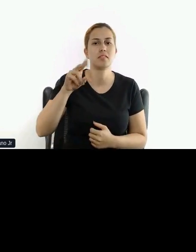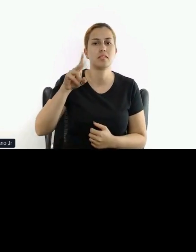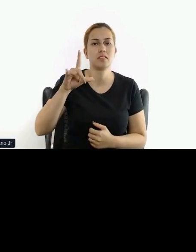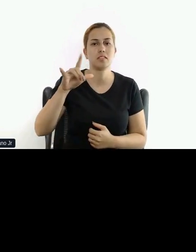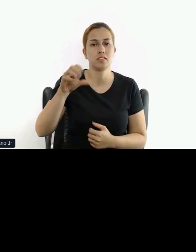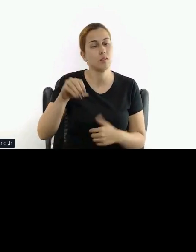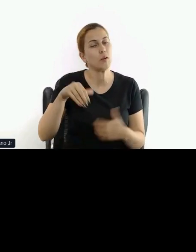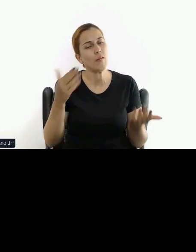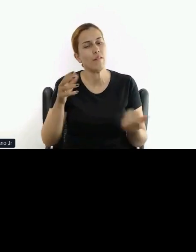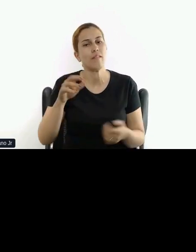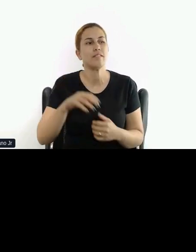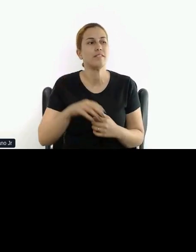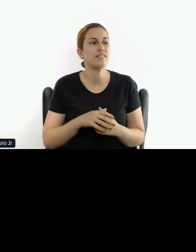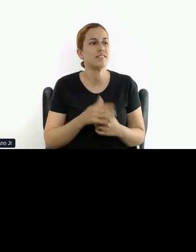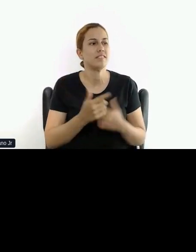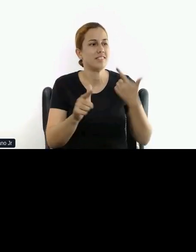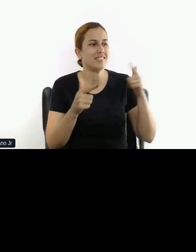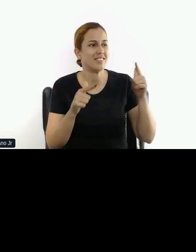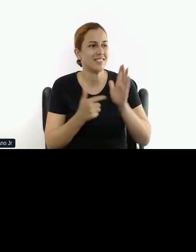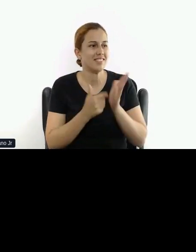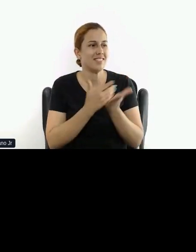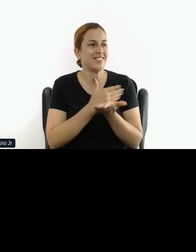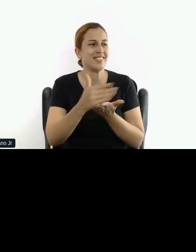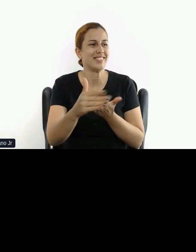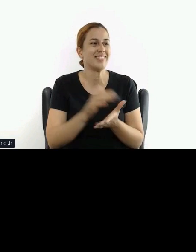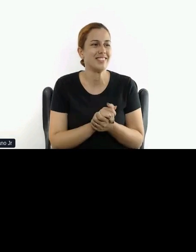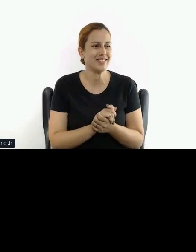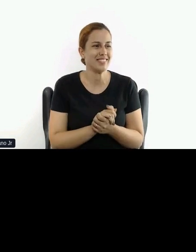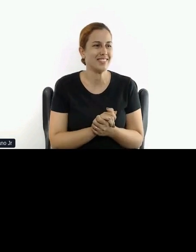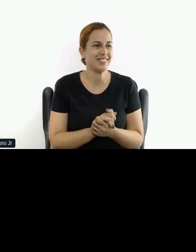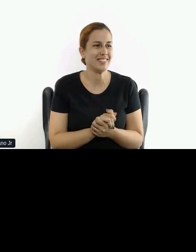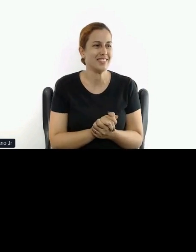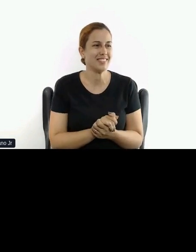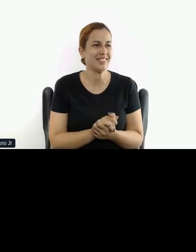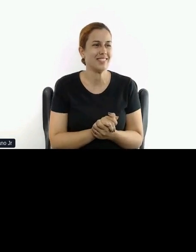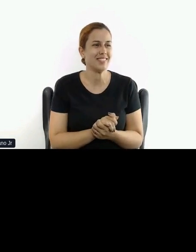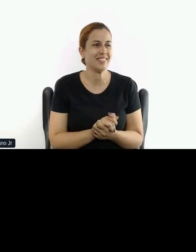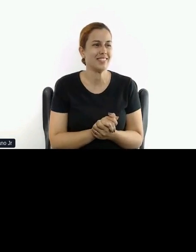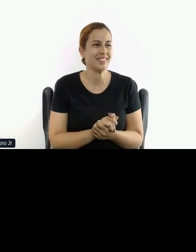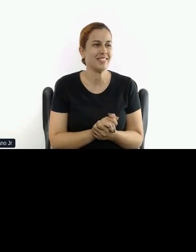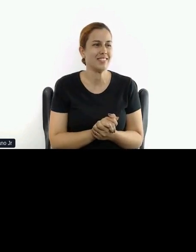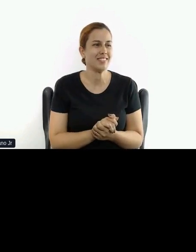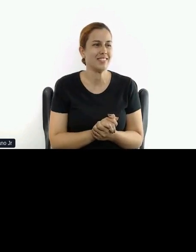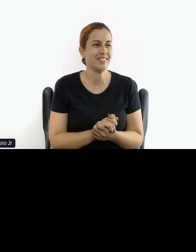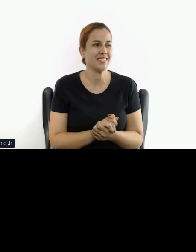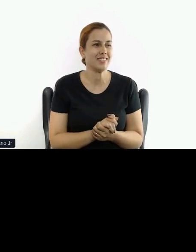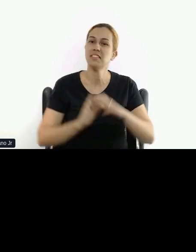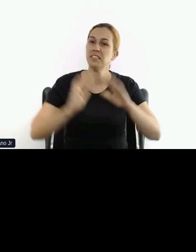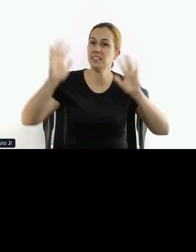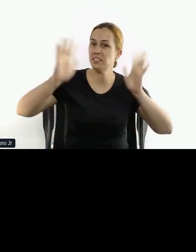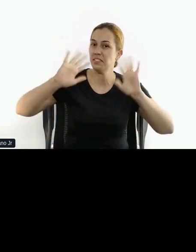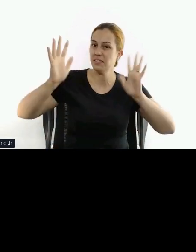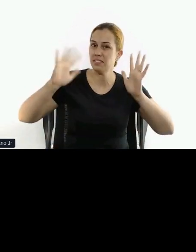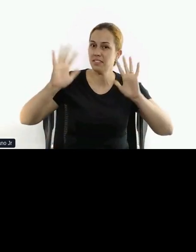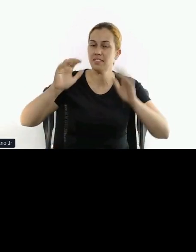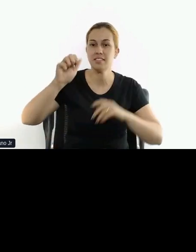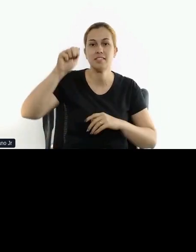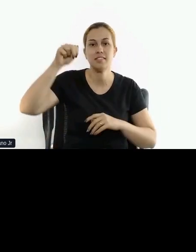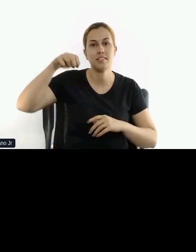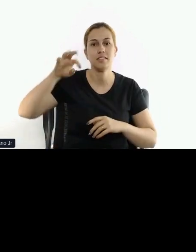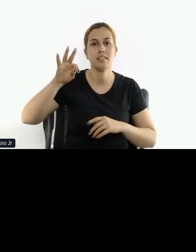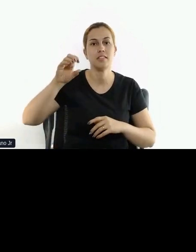ser? Pronto, eu Pode começo. pode começar, Antúlio. Opa, beleza. Eu sou o Antúlio,